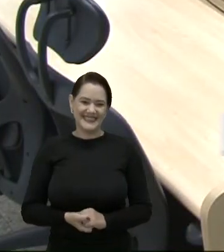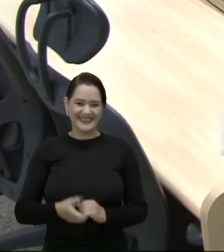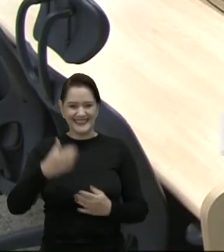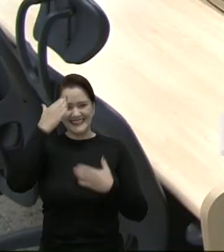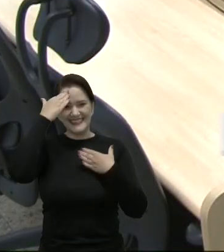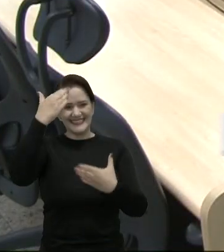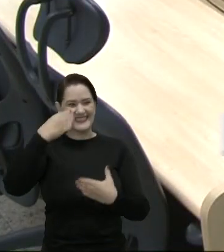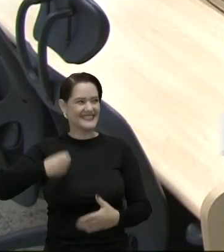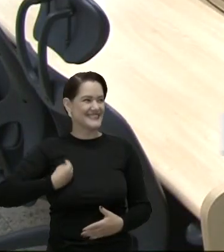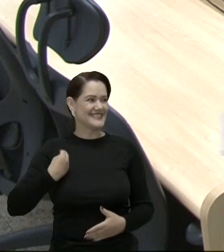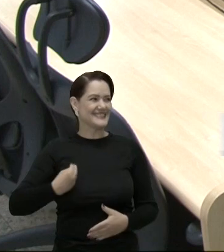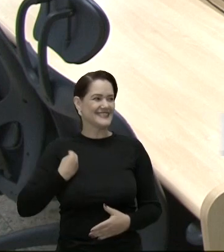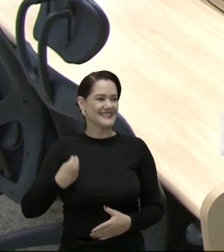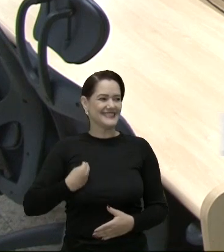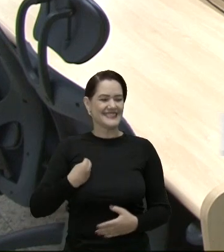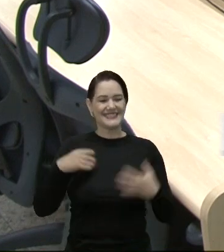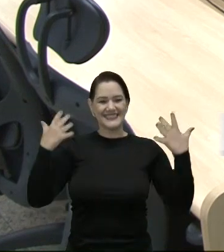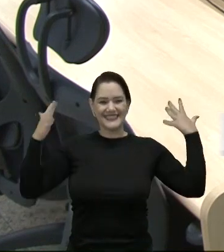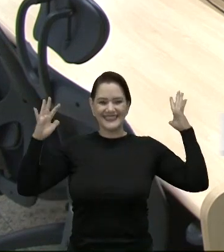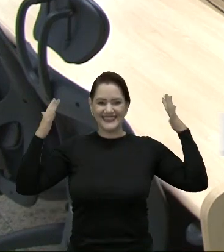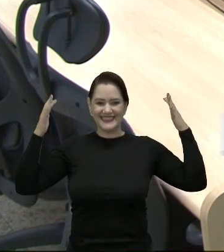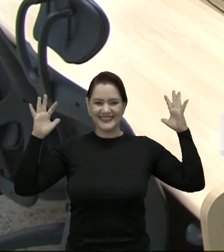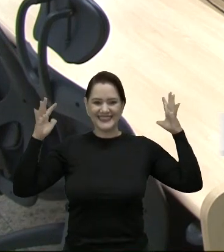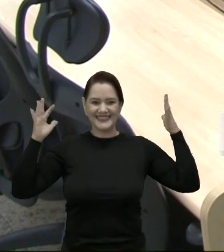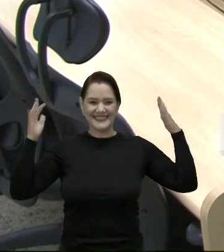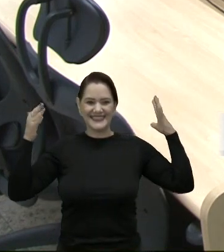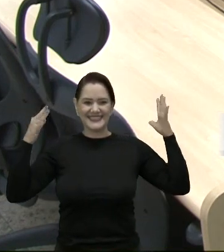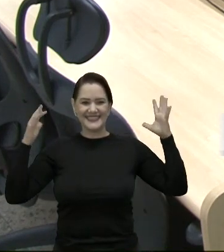Obrigado pela presença, Luiz. A ele, a nossa salva de palmas.